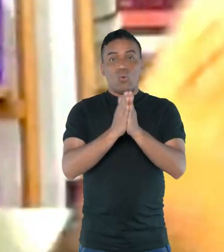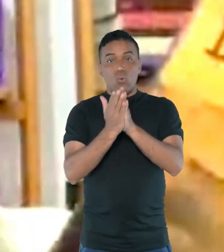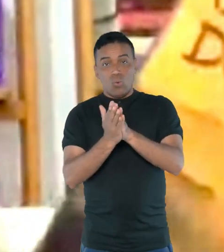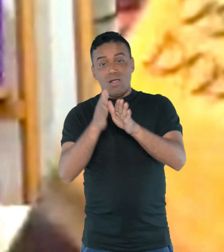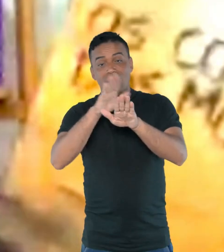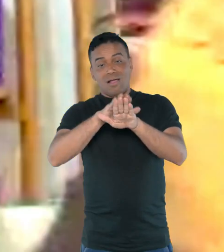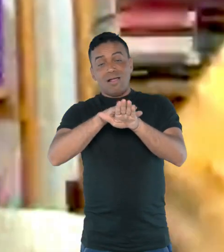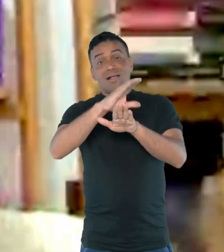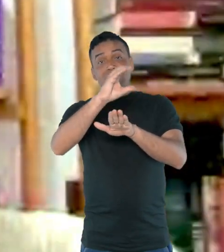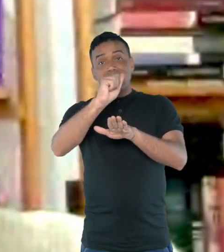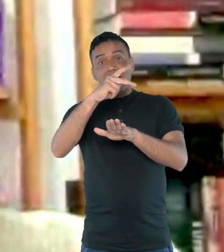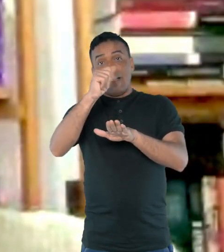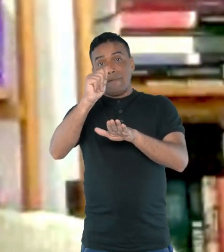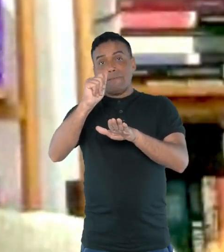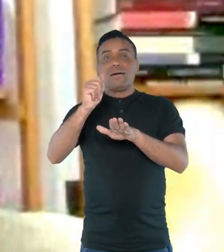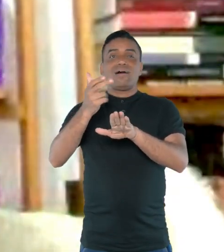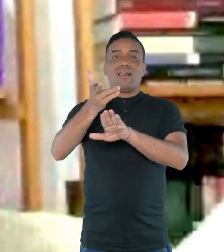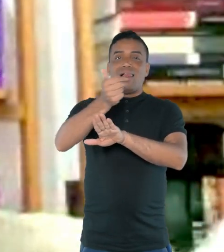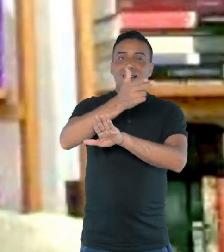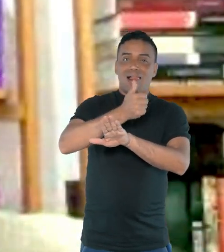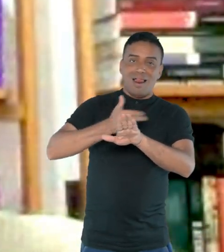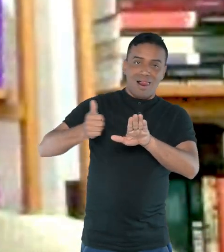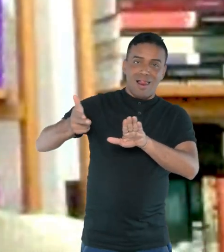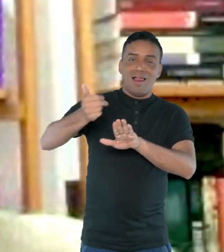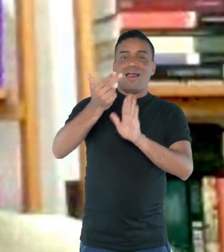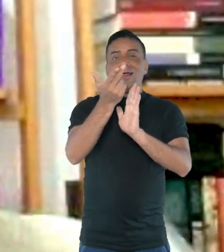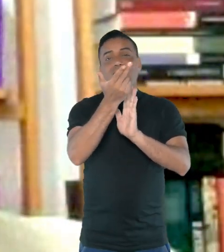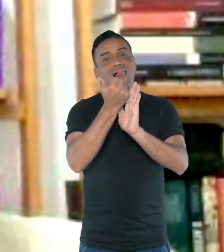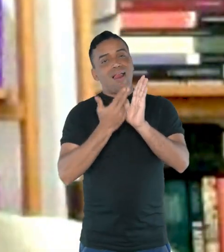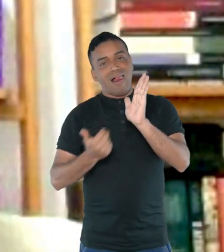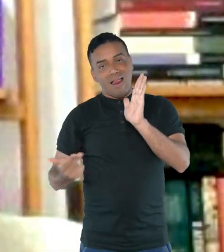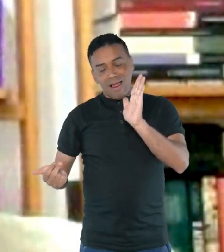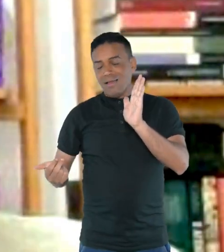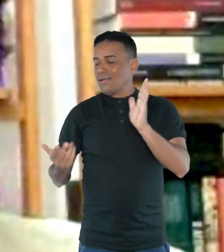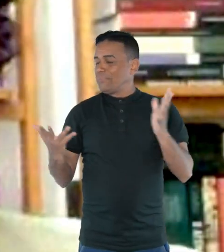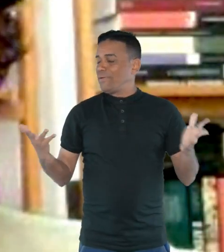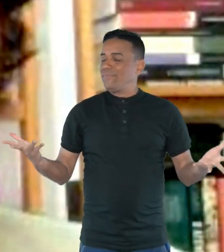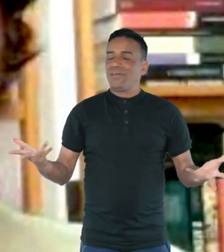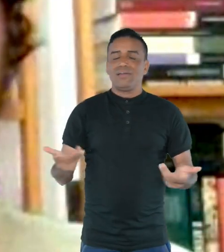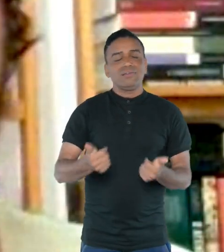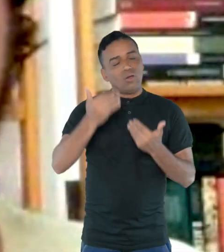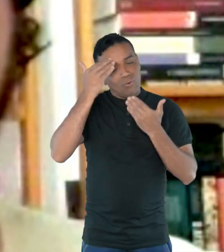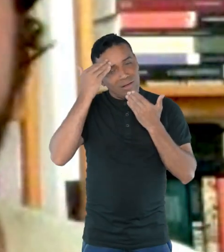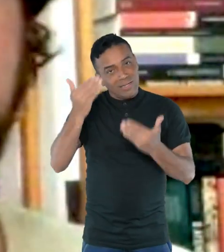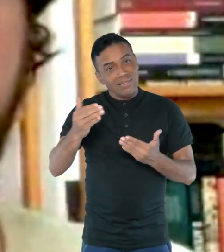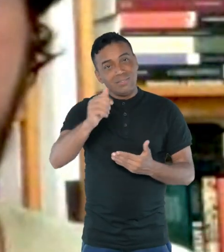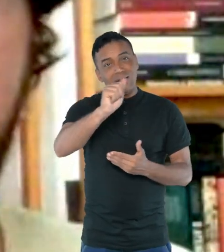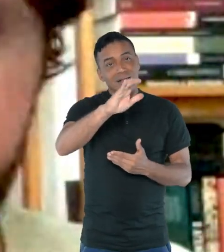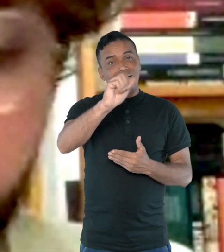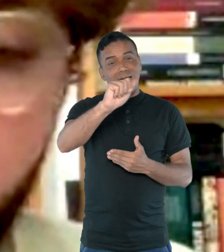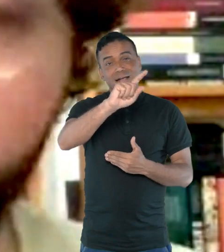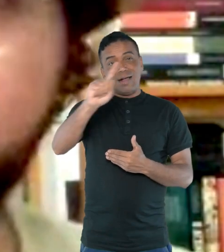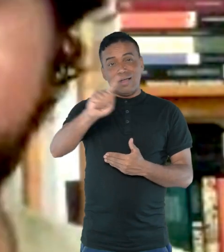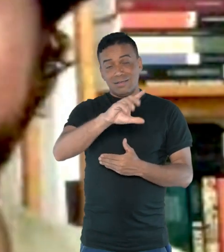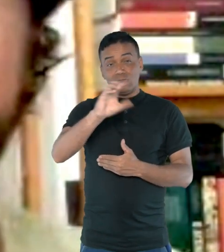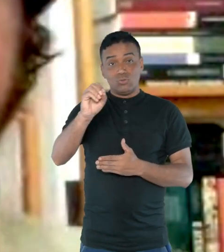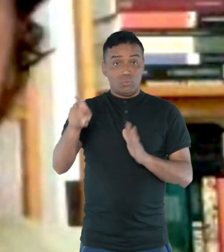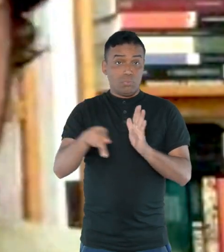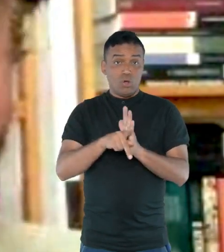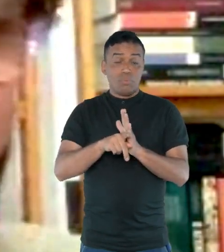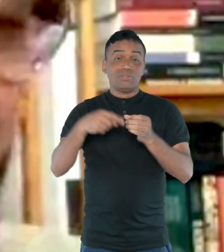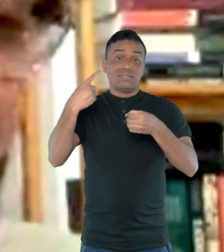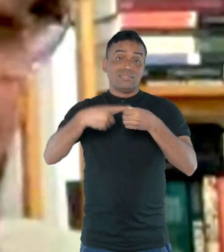a capa, a diagramação, enfim, o trabalho está impecável e por isso que eu agradeço muito a Acaso, que é uma